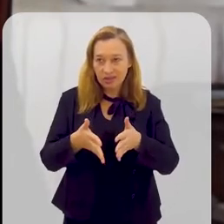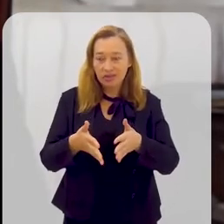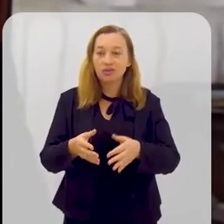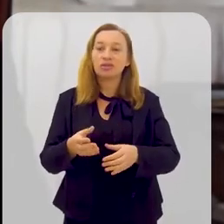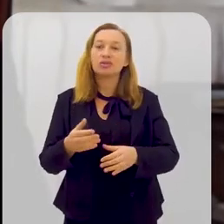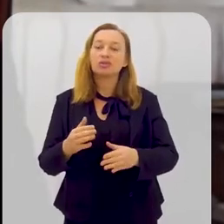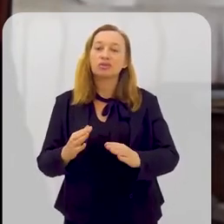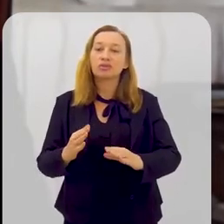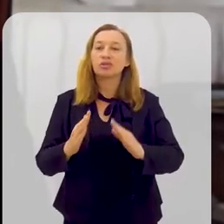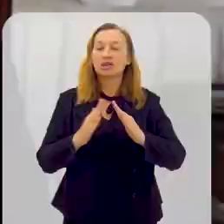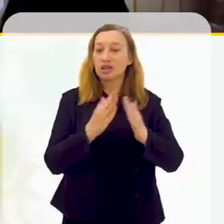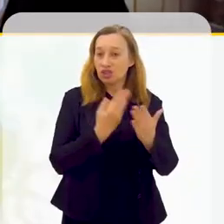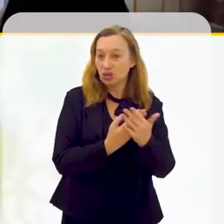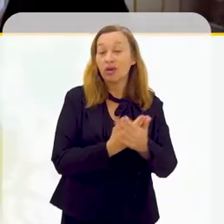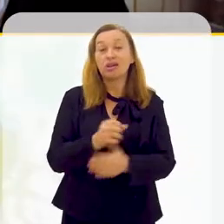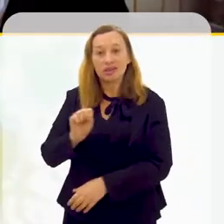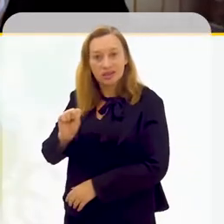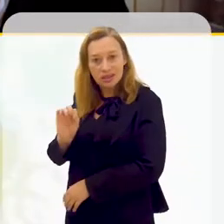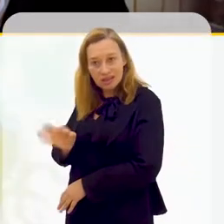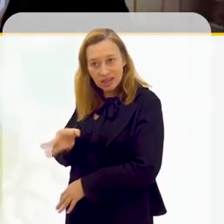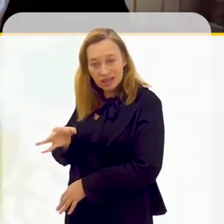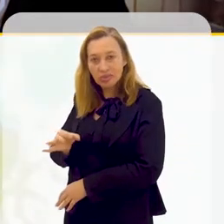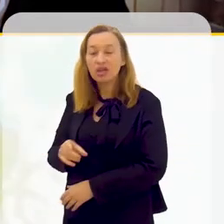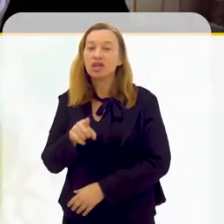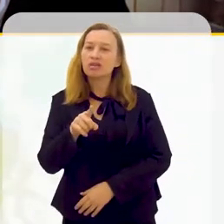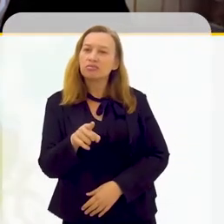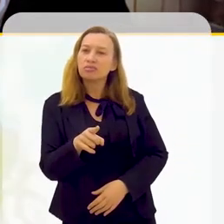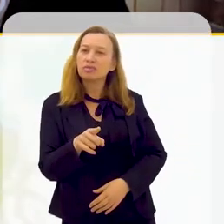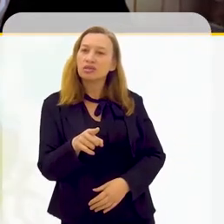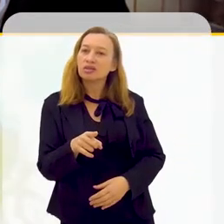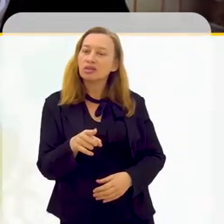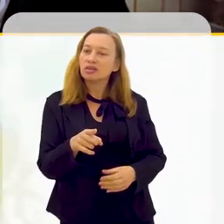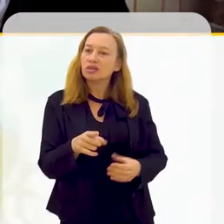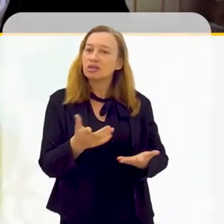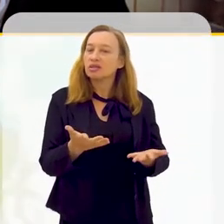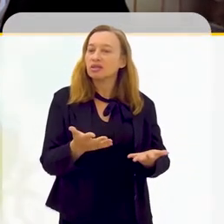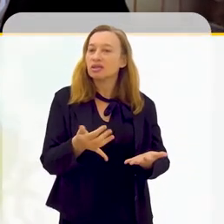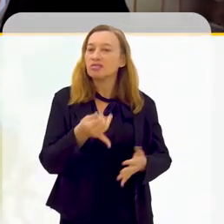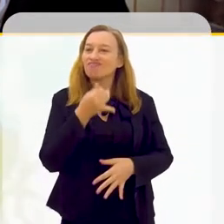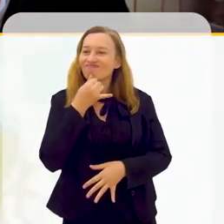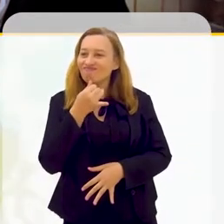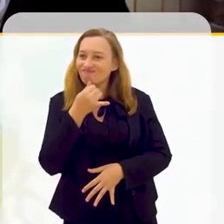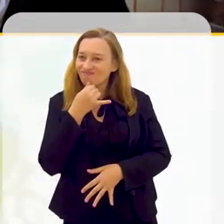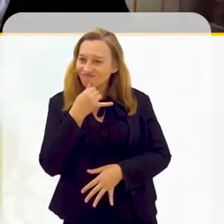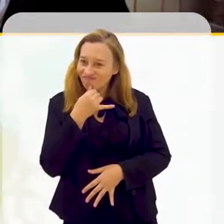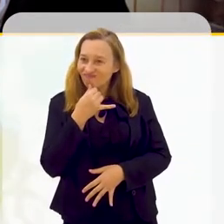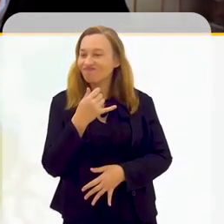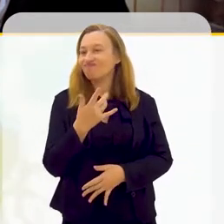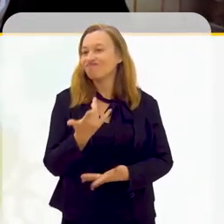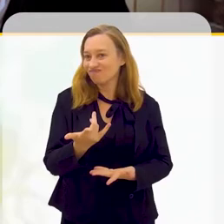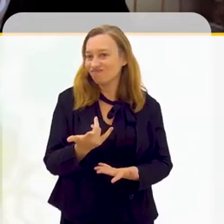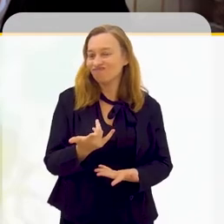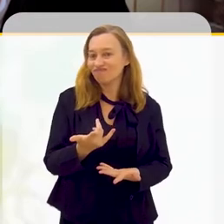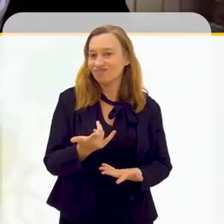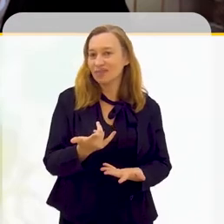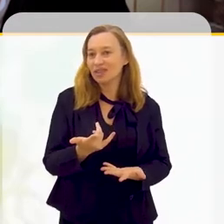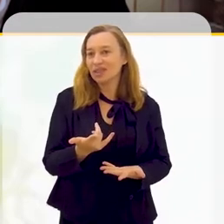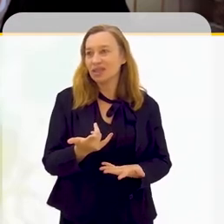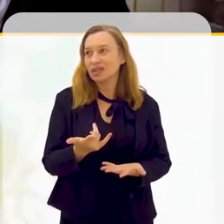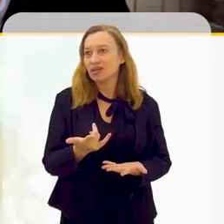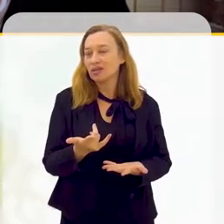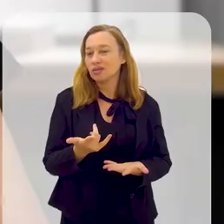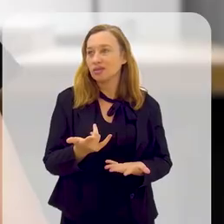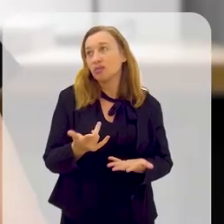fase escolar exatamente e isso deve causar assim muita dor é além dessa